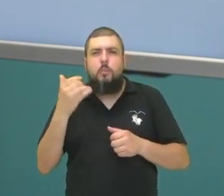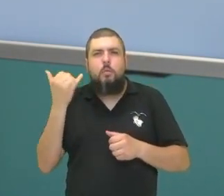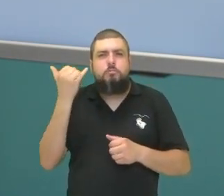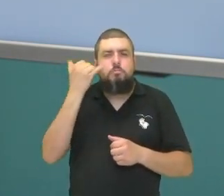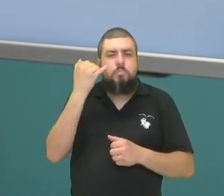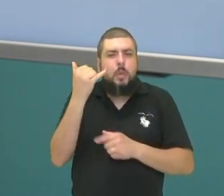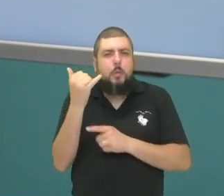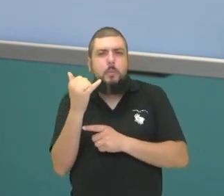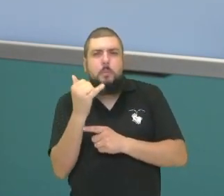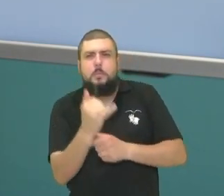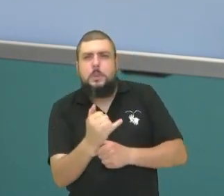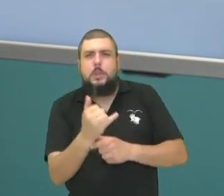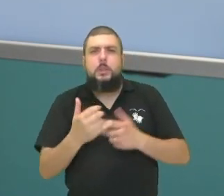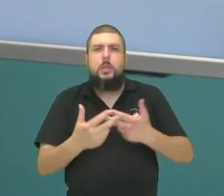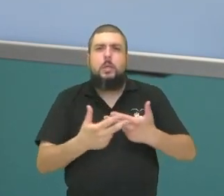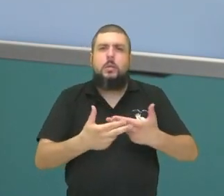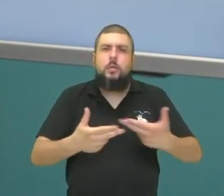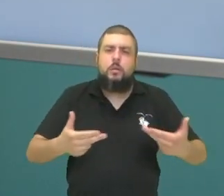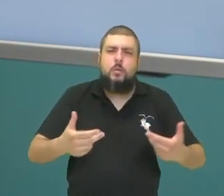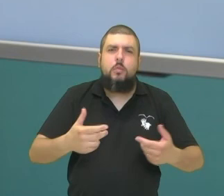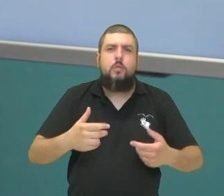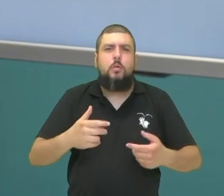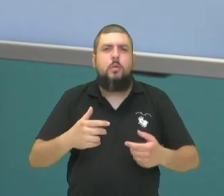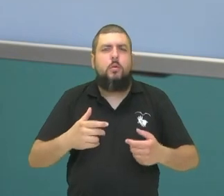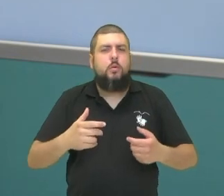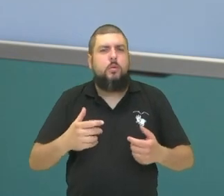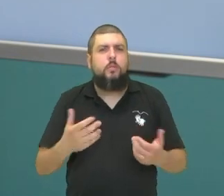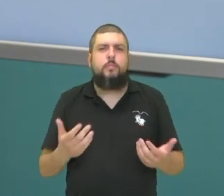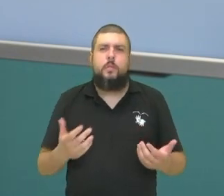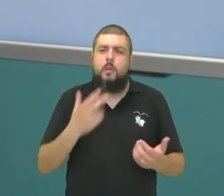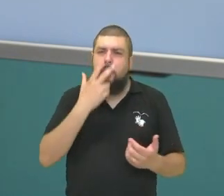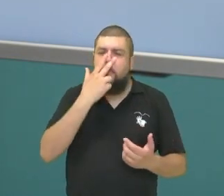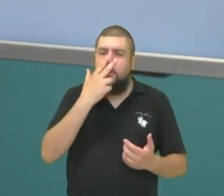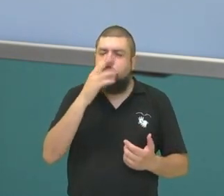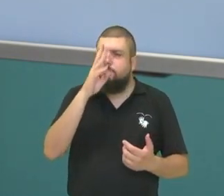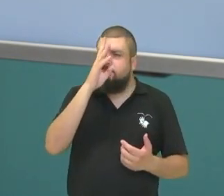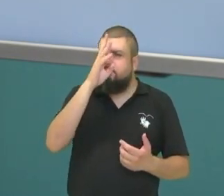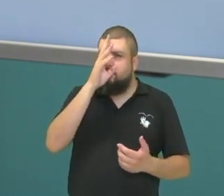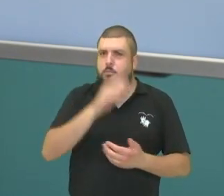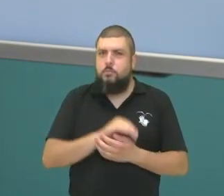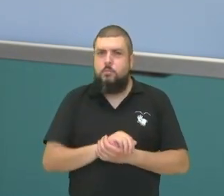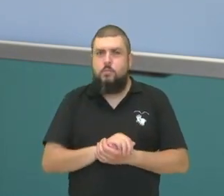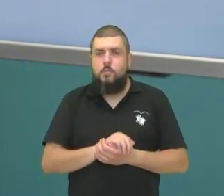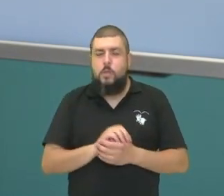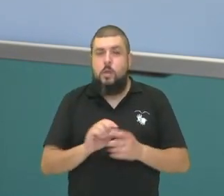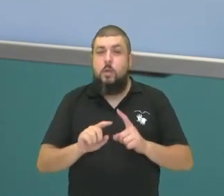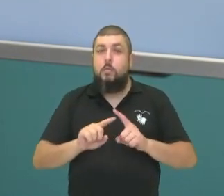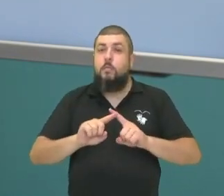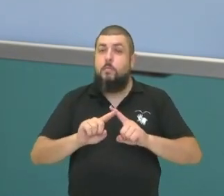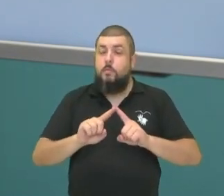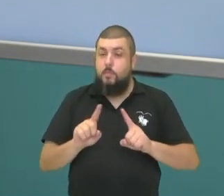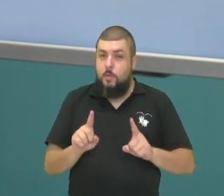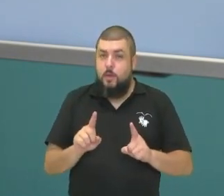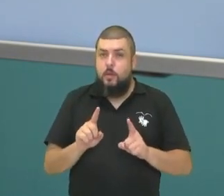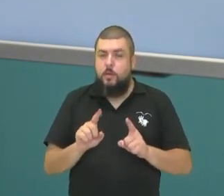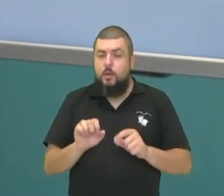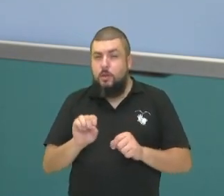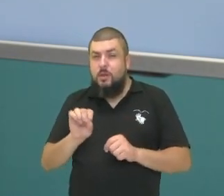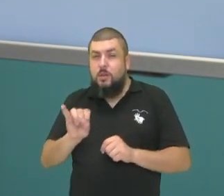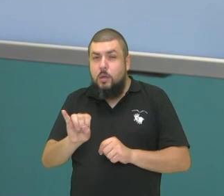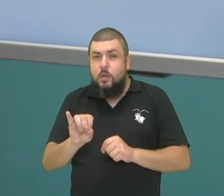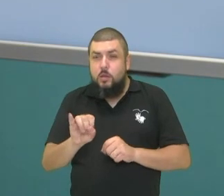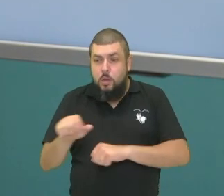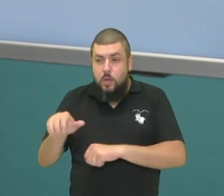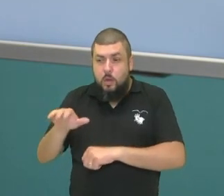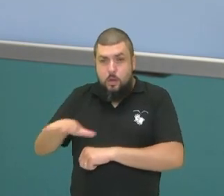algo cirúrgico, de algum procedimento ter sido feito. Mas com essa observação bem detalhada,